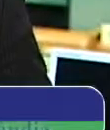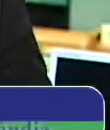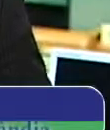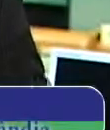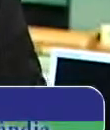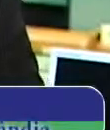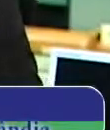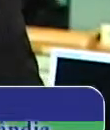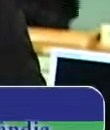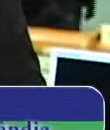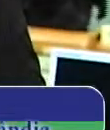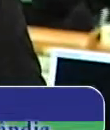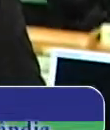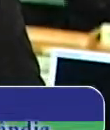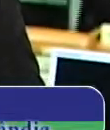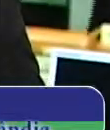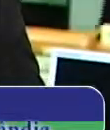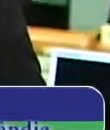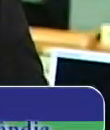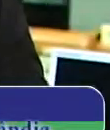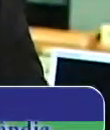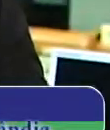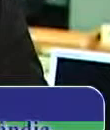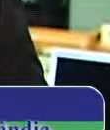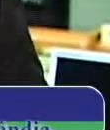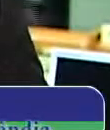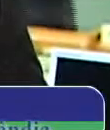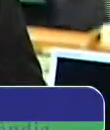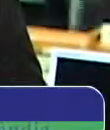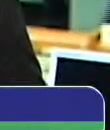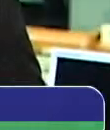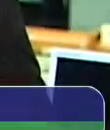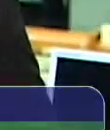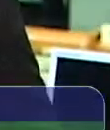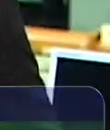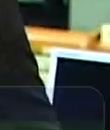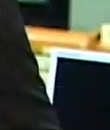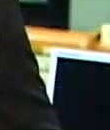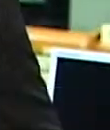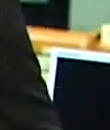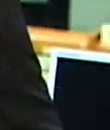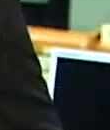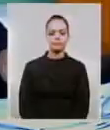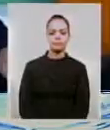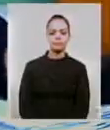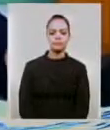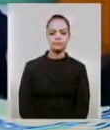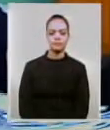Confira agora o resumo da sexta sessão ordinária, que aconteceu no dia 12 de maio. Acompanhe.